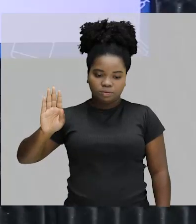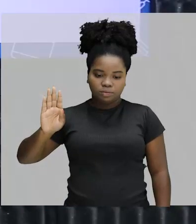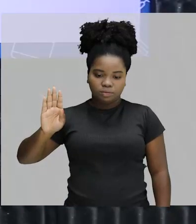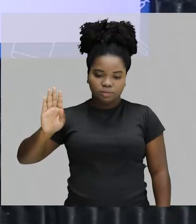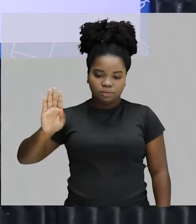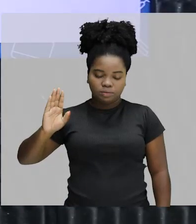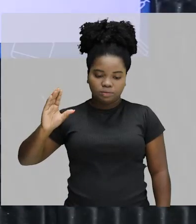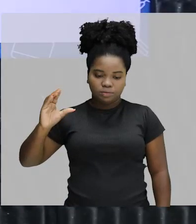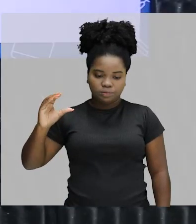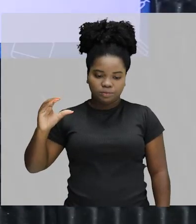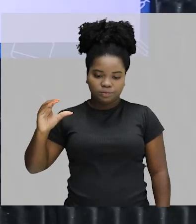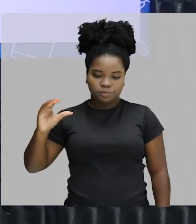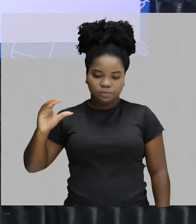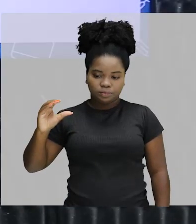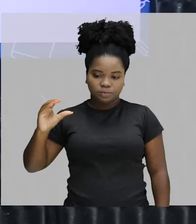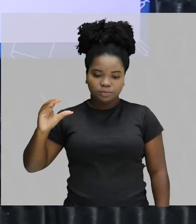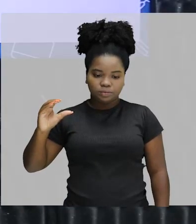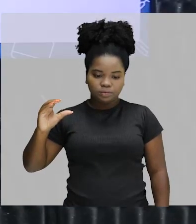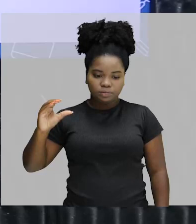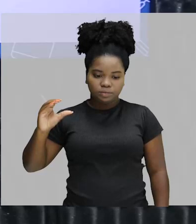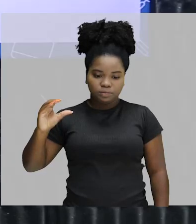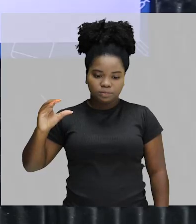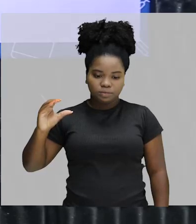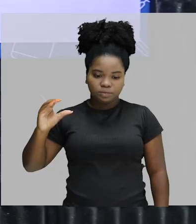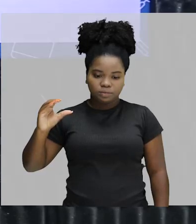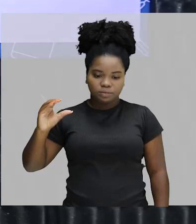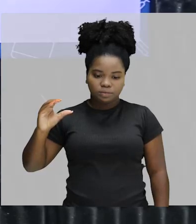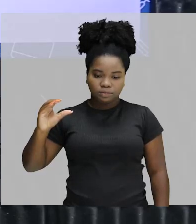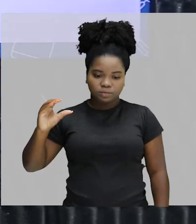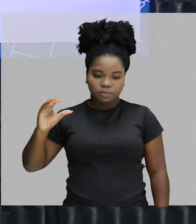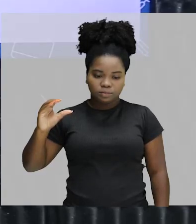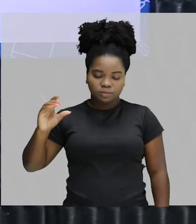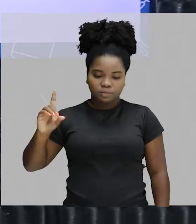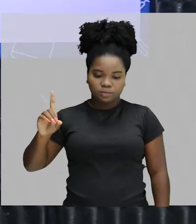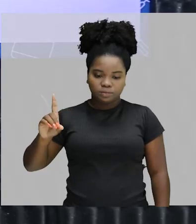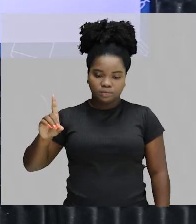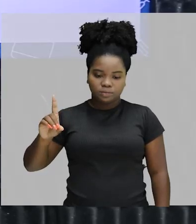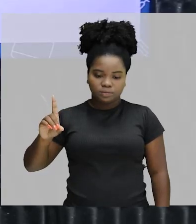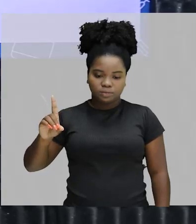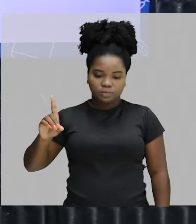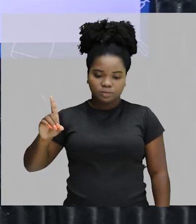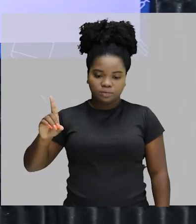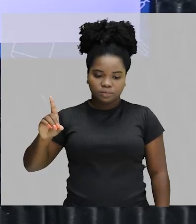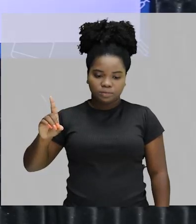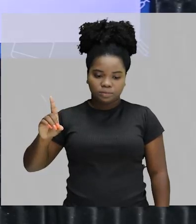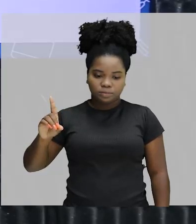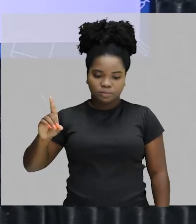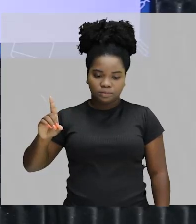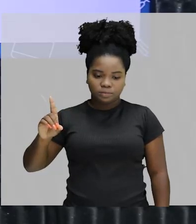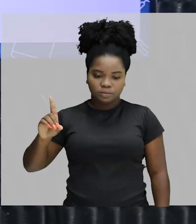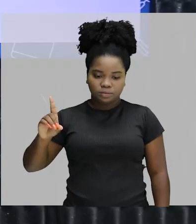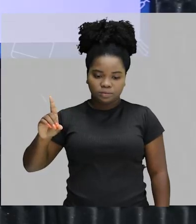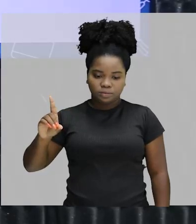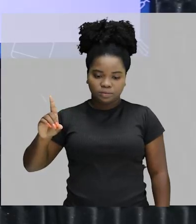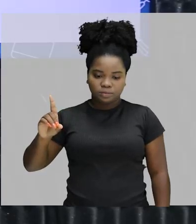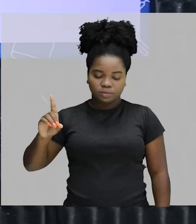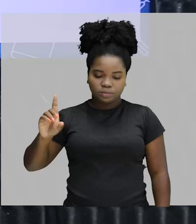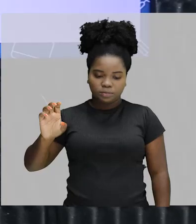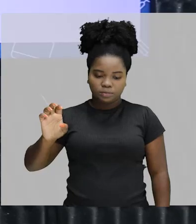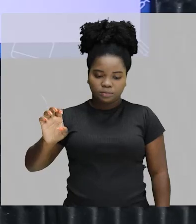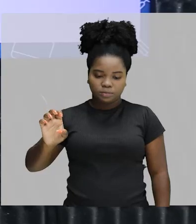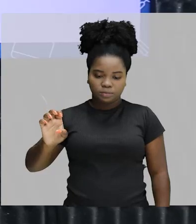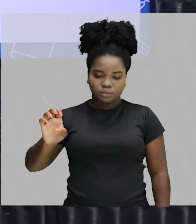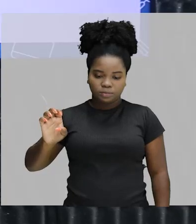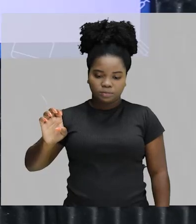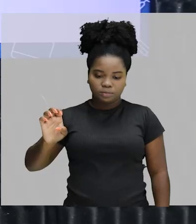noite. Letra C. Não sou menos digno de meus pais. Letra D. Aquela mulher é podre de rica.